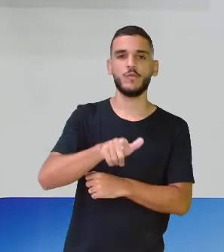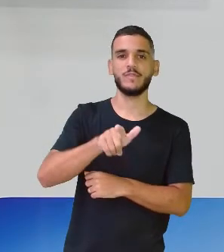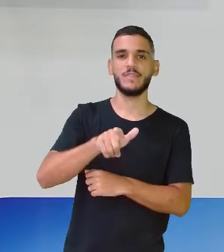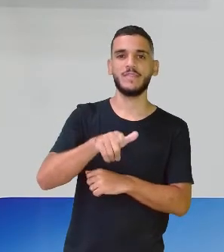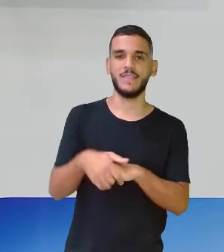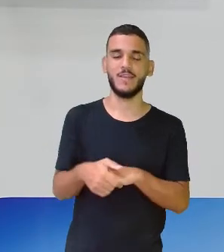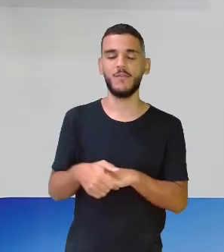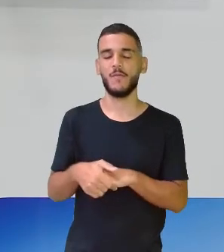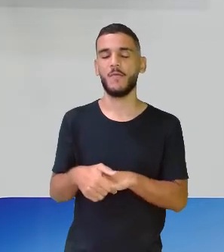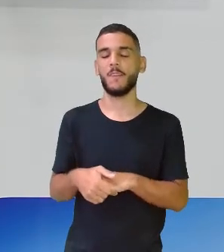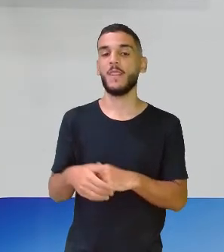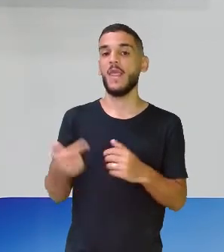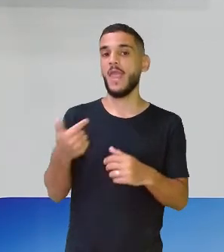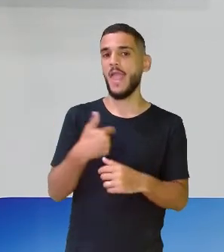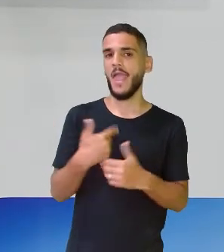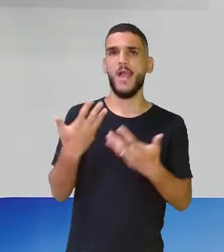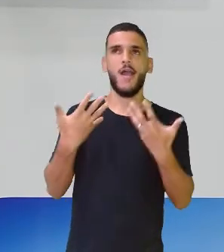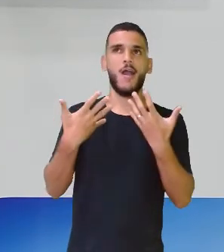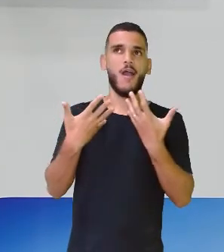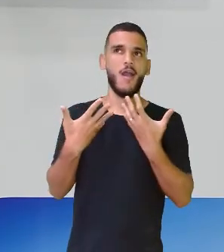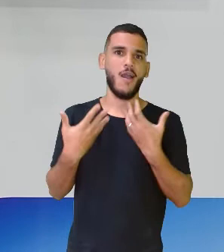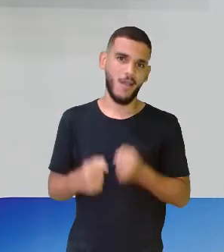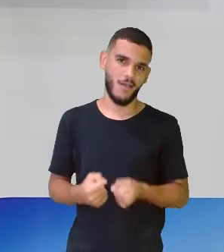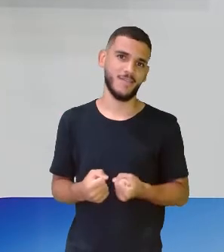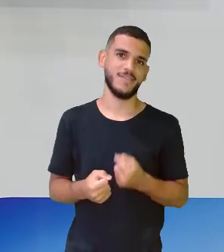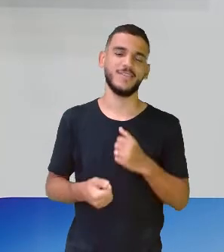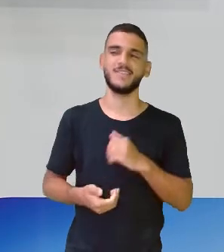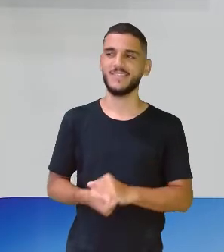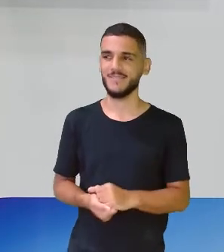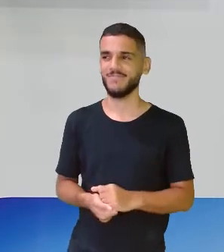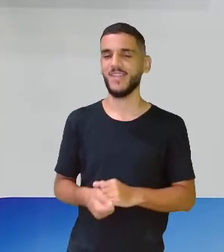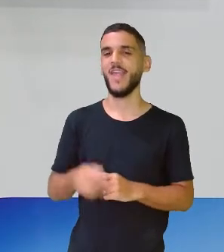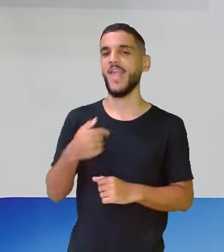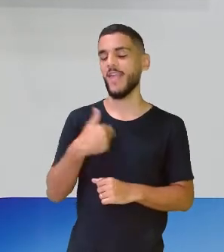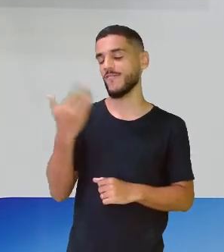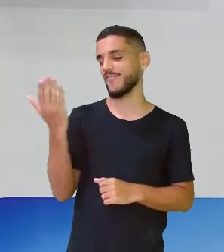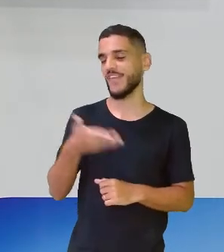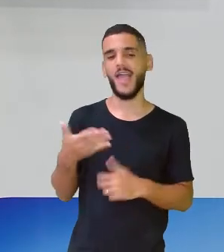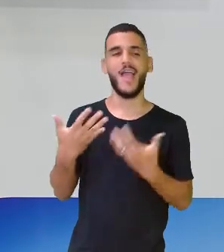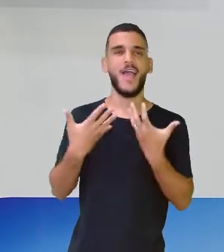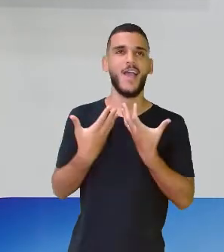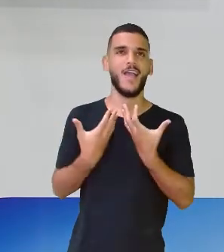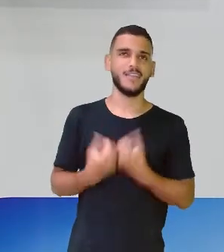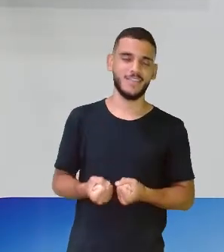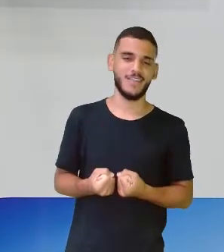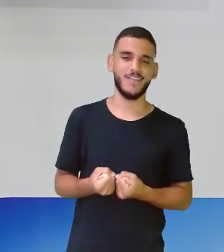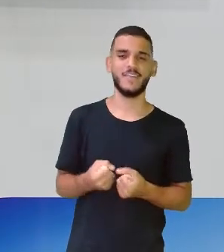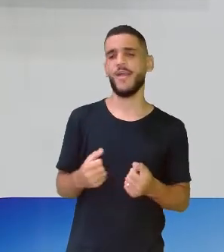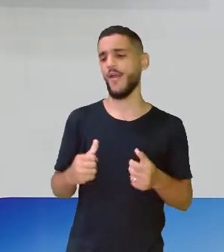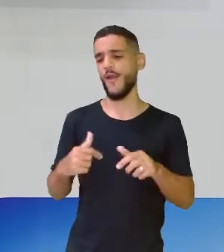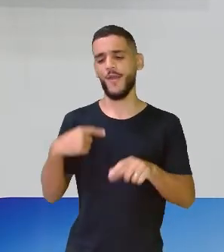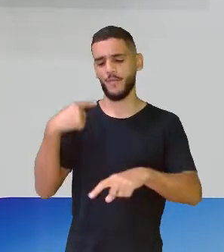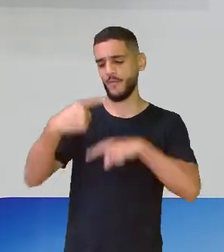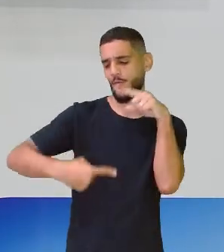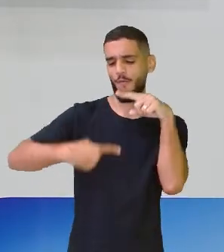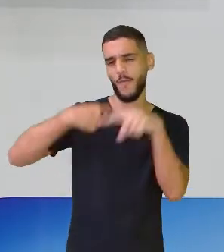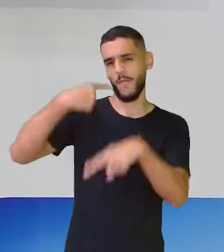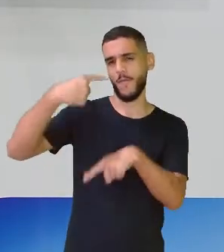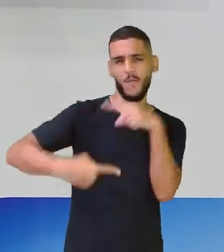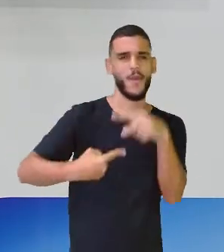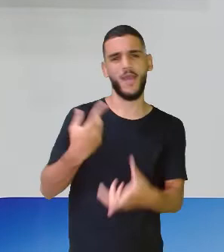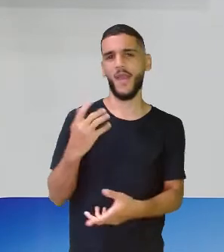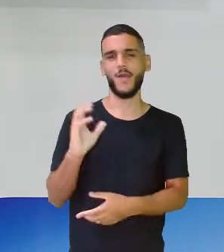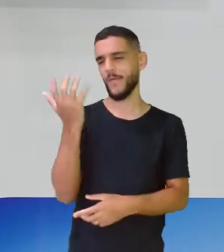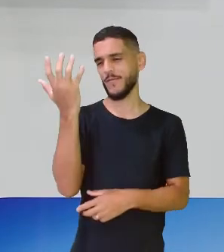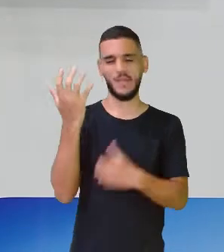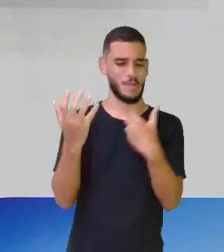até agora, hein? Eu já estava cansada, professora, cansada, porque o pobre primeiro virou um ão, depois virou um peixe, e agora